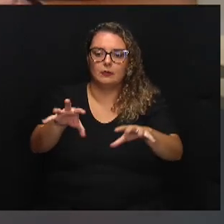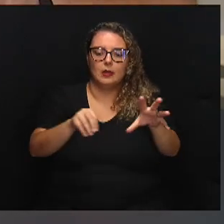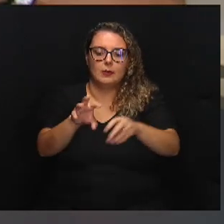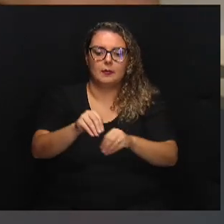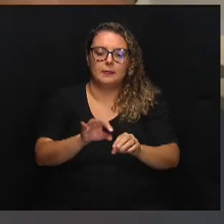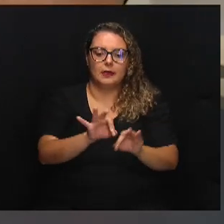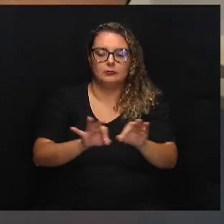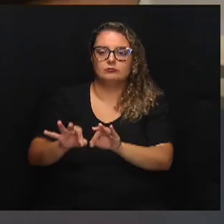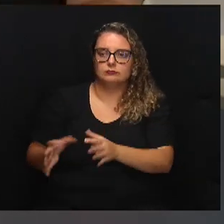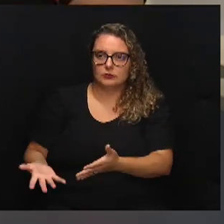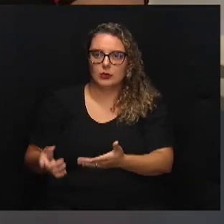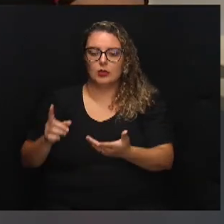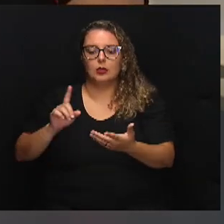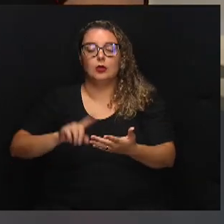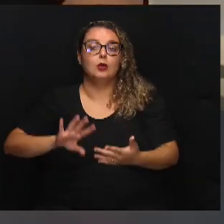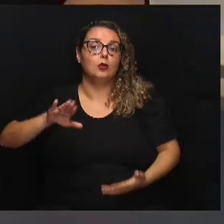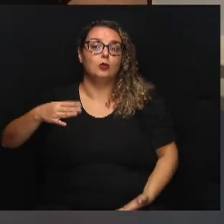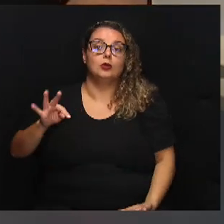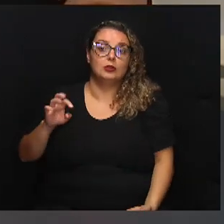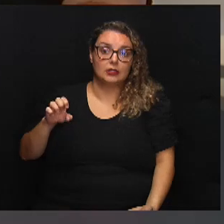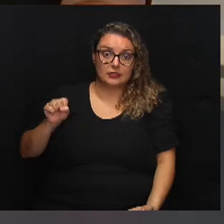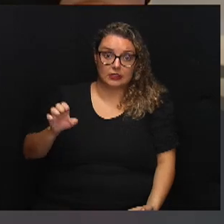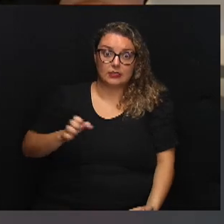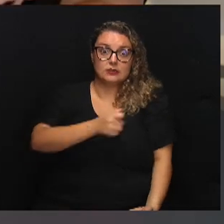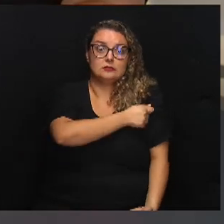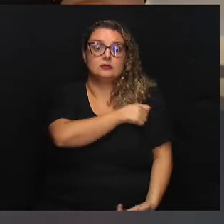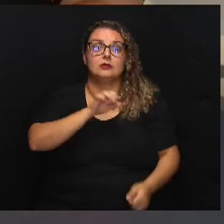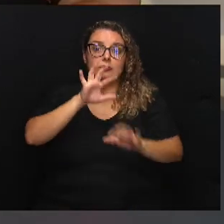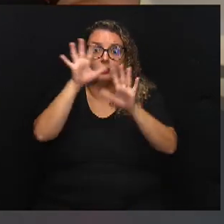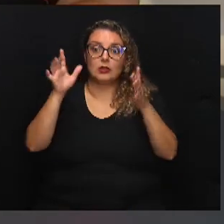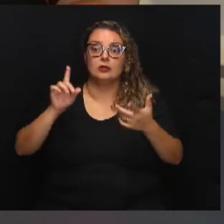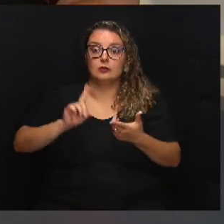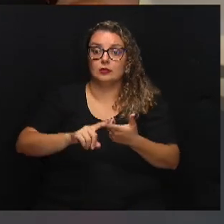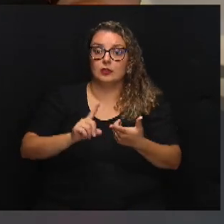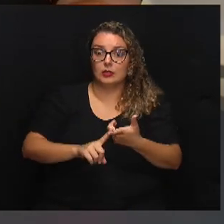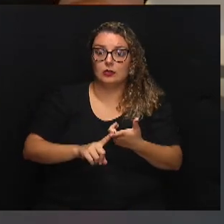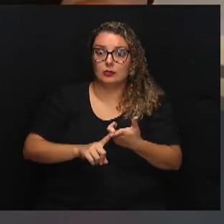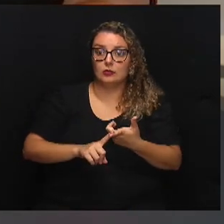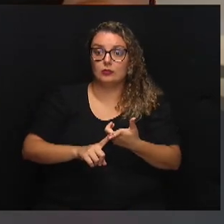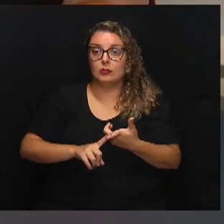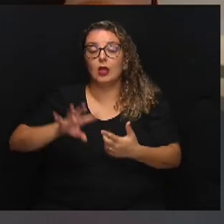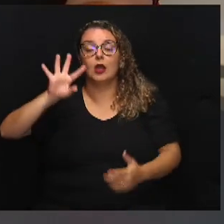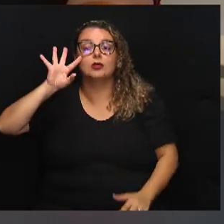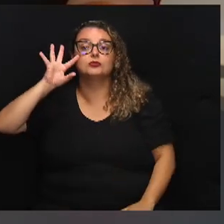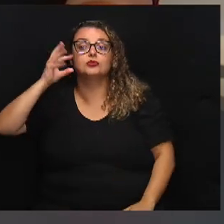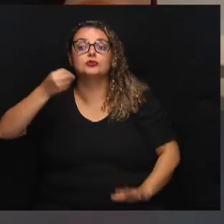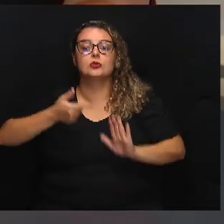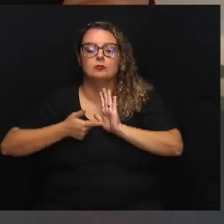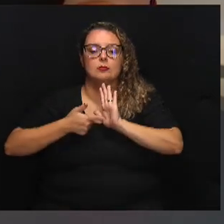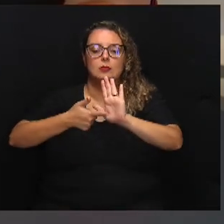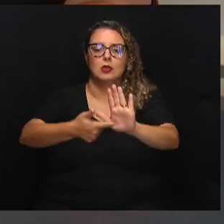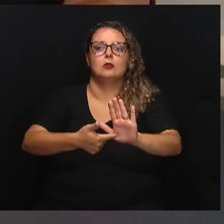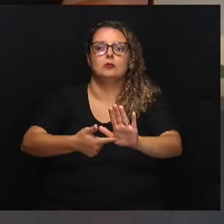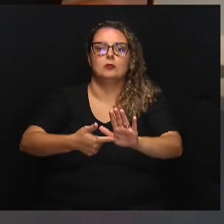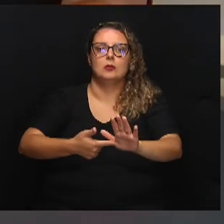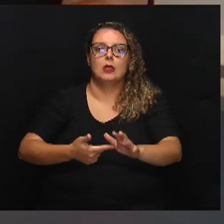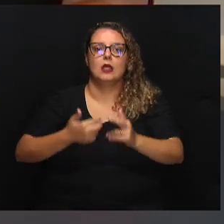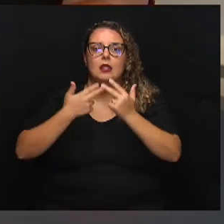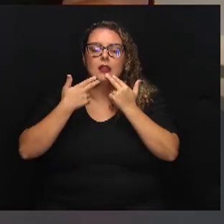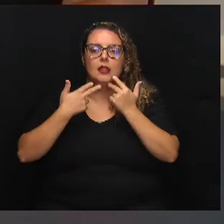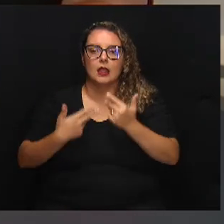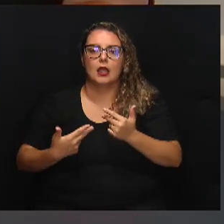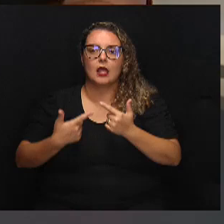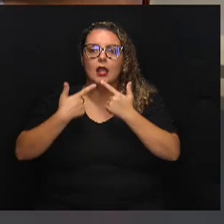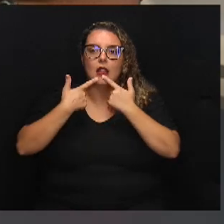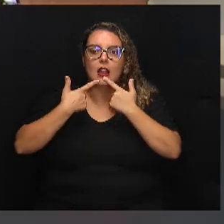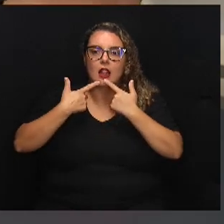vista, quando a tese do estudante esteja bem clara. Depois, a demonstração de conhecimento dos mecanismos linguísticos para a construção